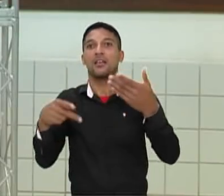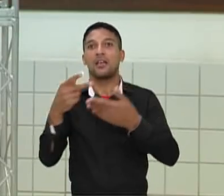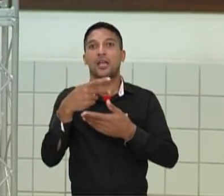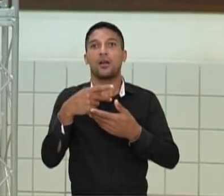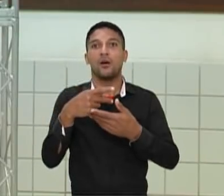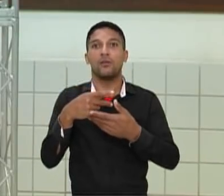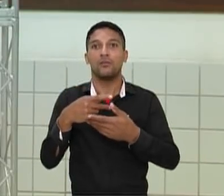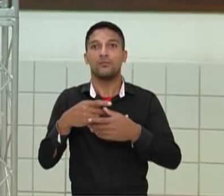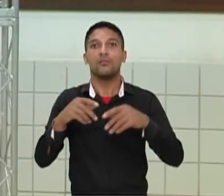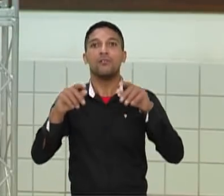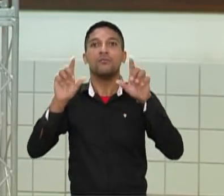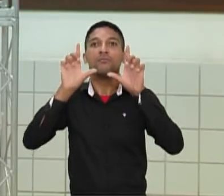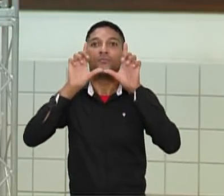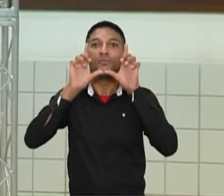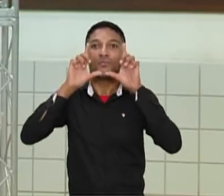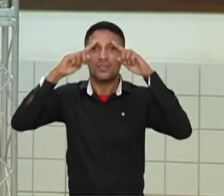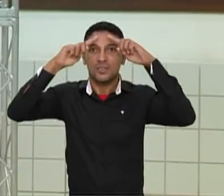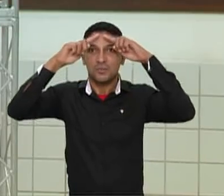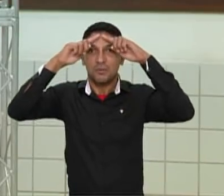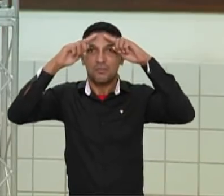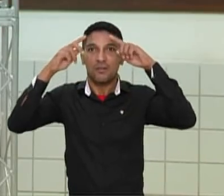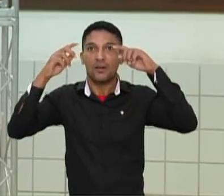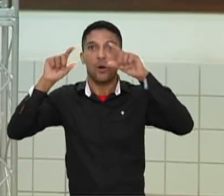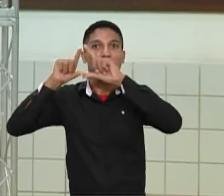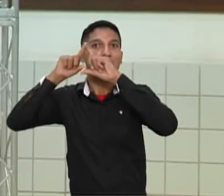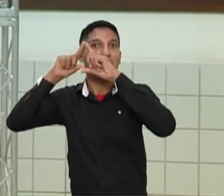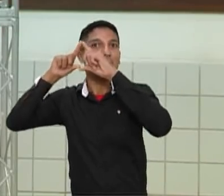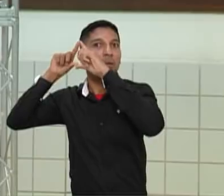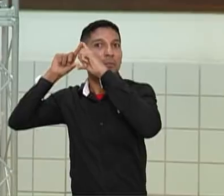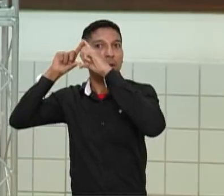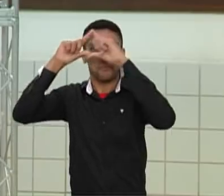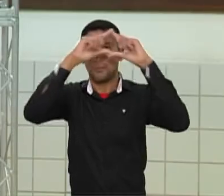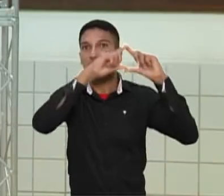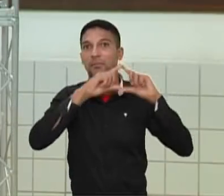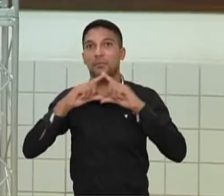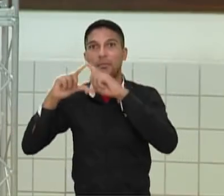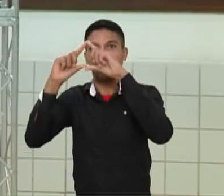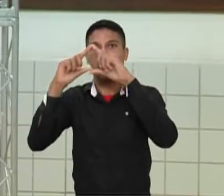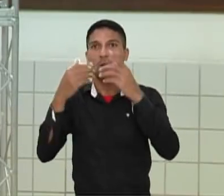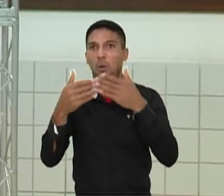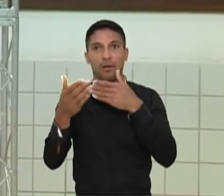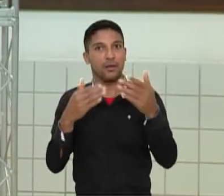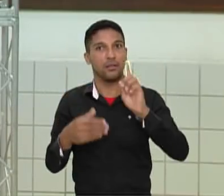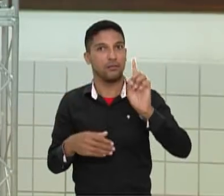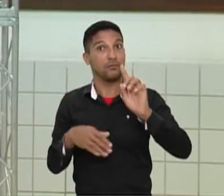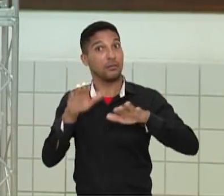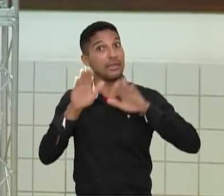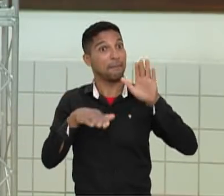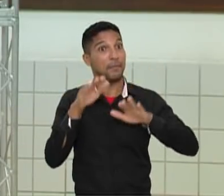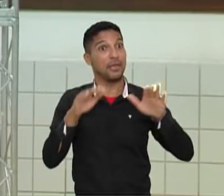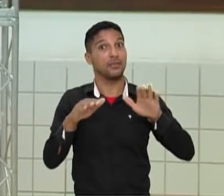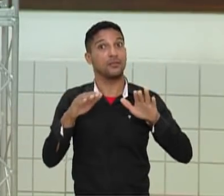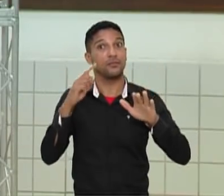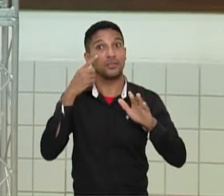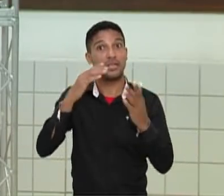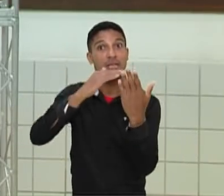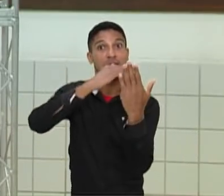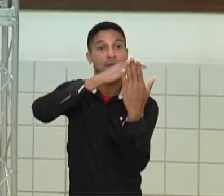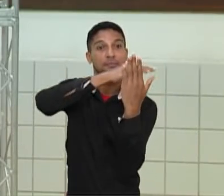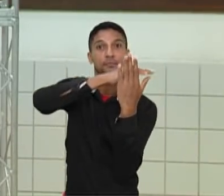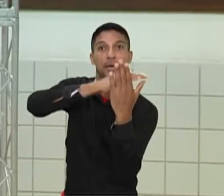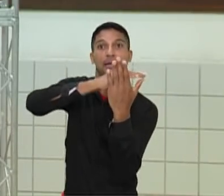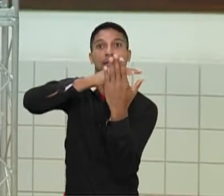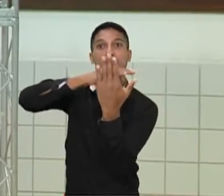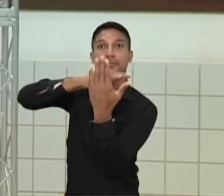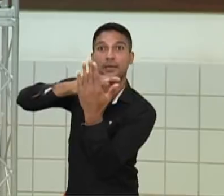as informações que ele te deu, as medidas que ele te deu ali. Porque dependendo do jeito que você corta, você não tem a medida que você precisa. Então